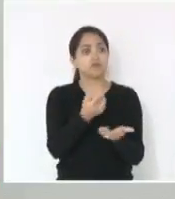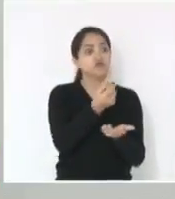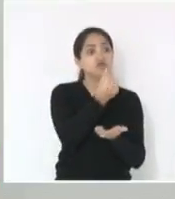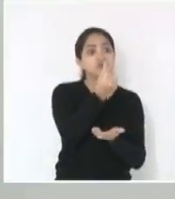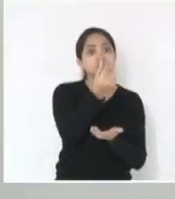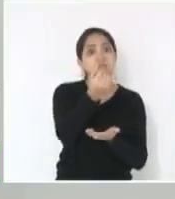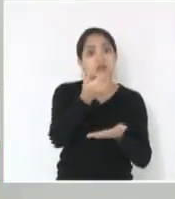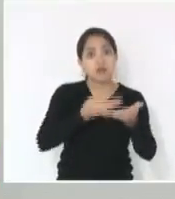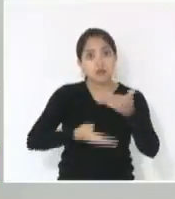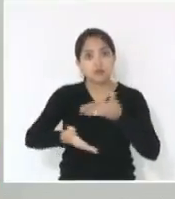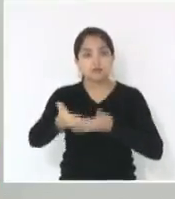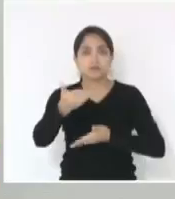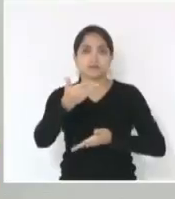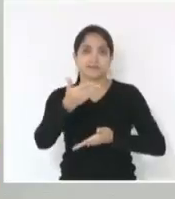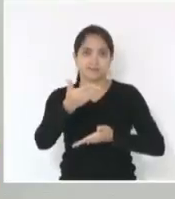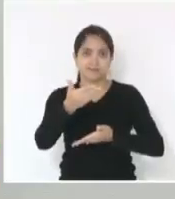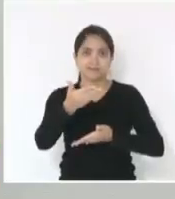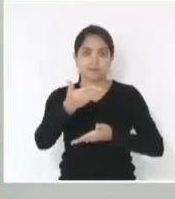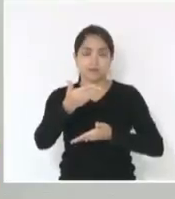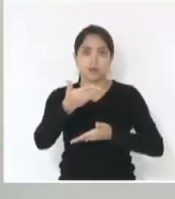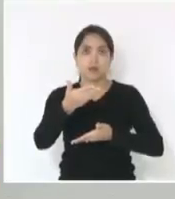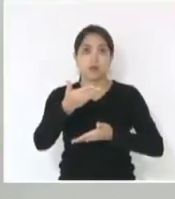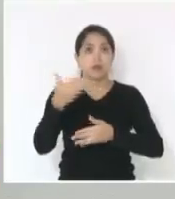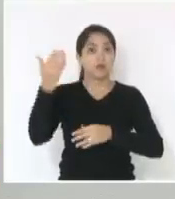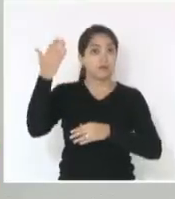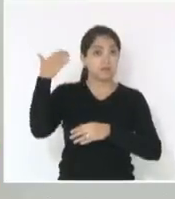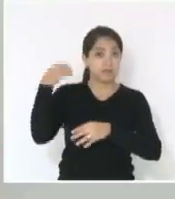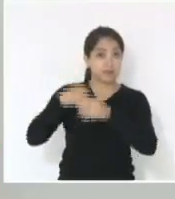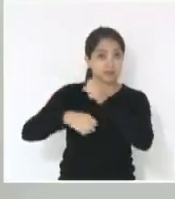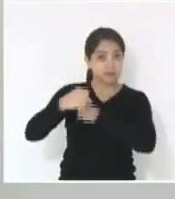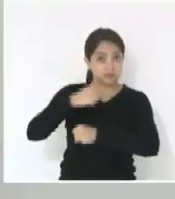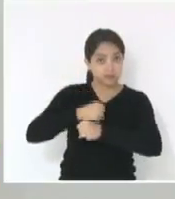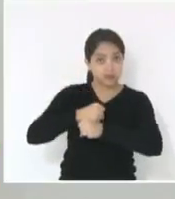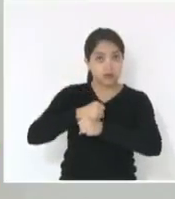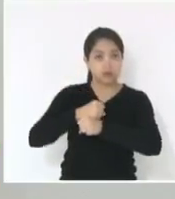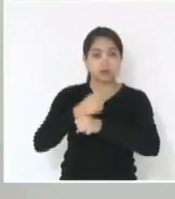muito importante, onde que no passado esses resíduos